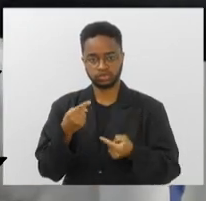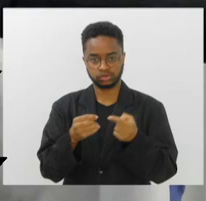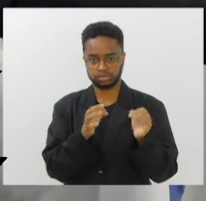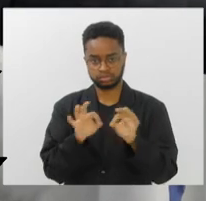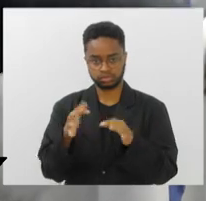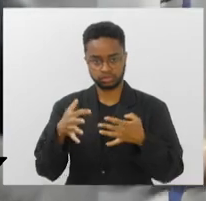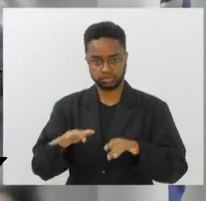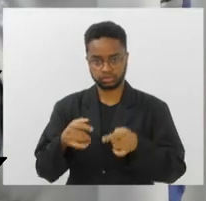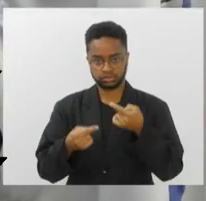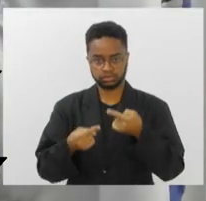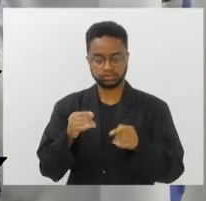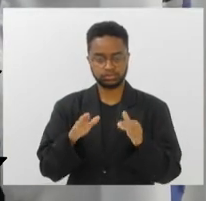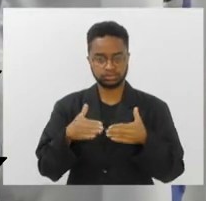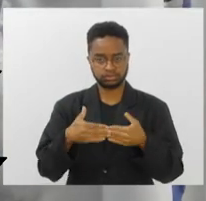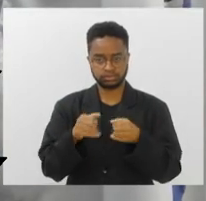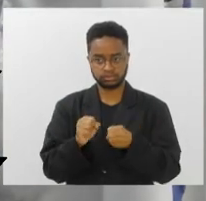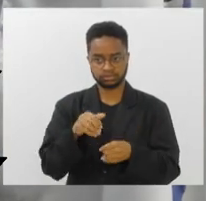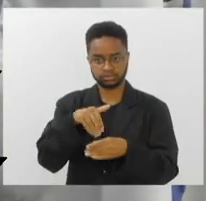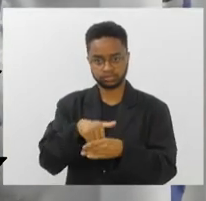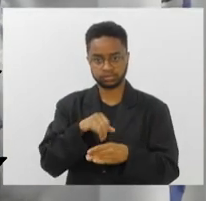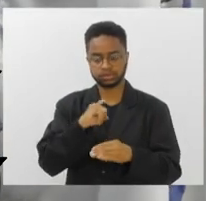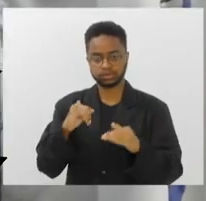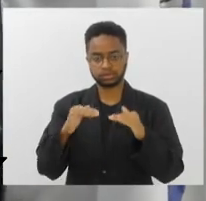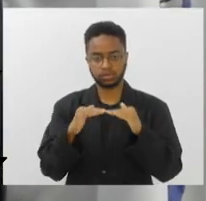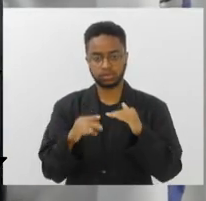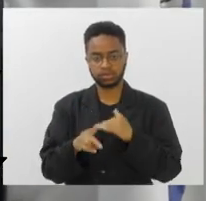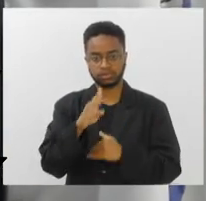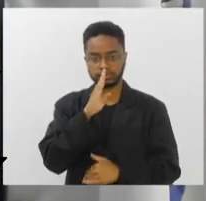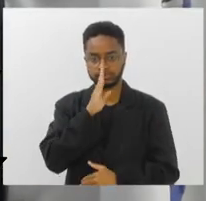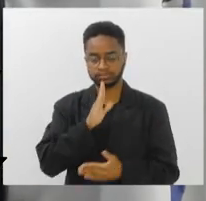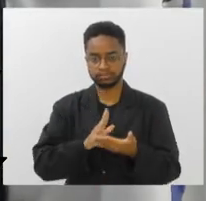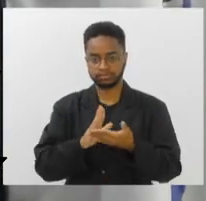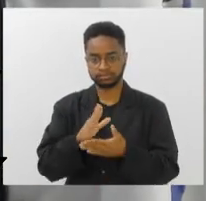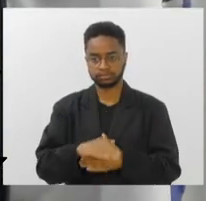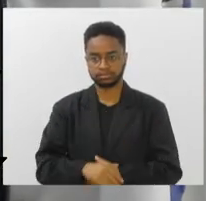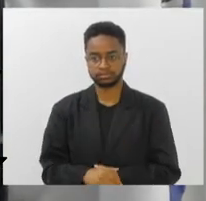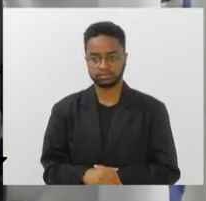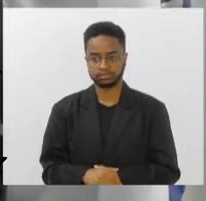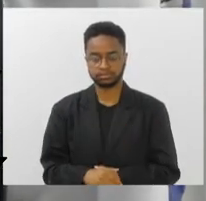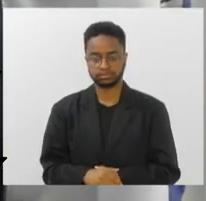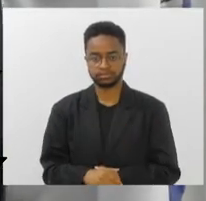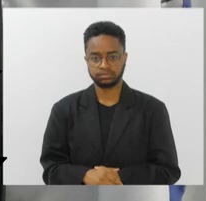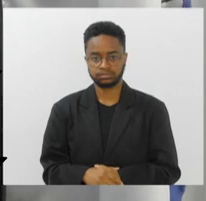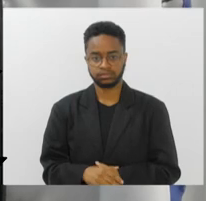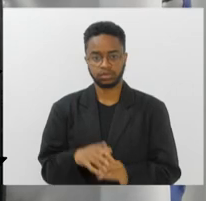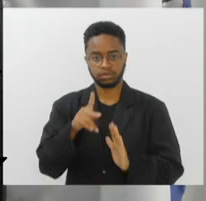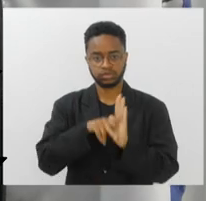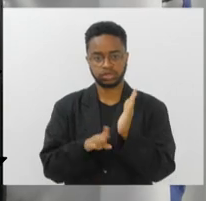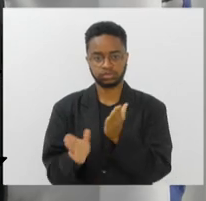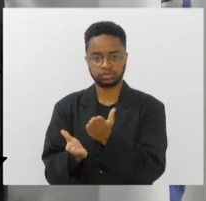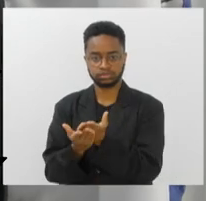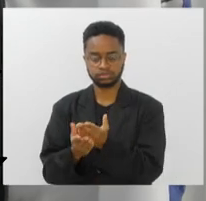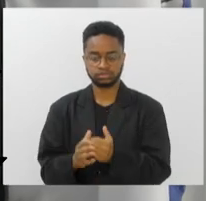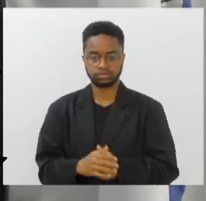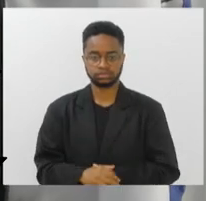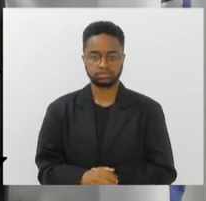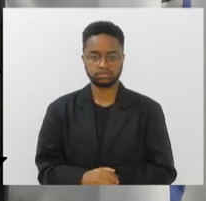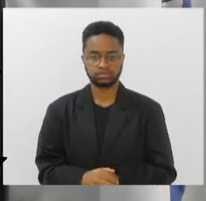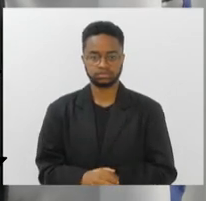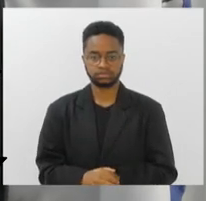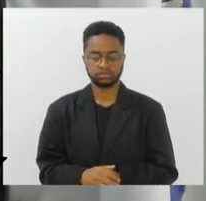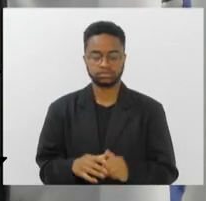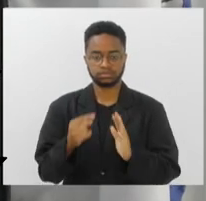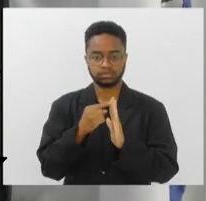discutir, encerrada a discussão, em votação, senhores que aprovam, permaneçam como estão, aprovado, o projeto foi anexado.